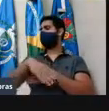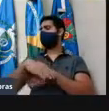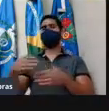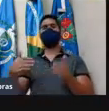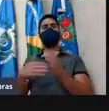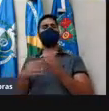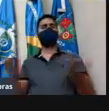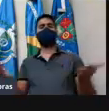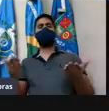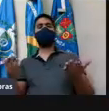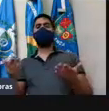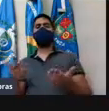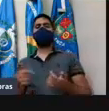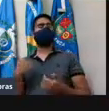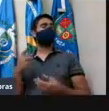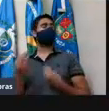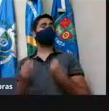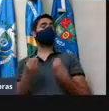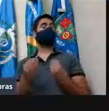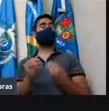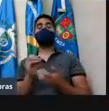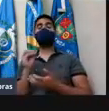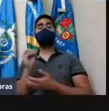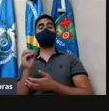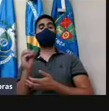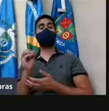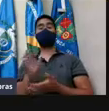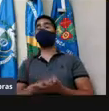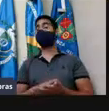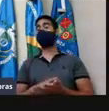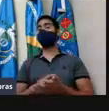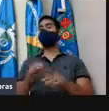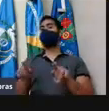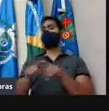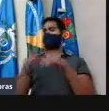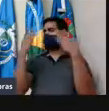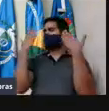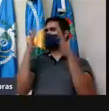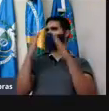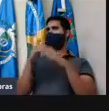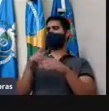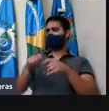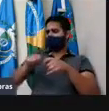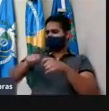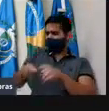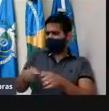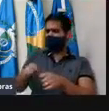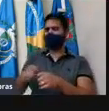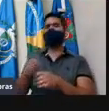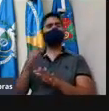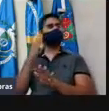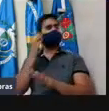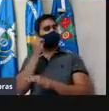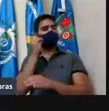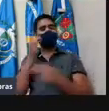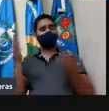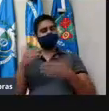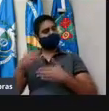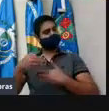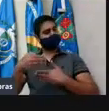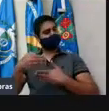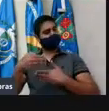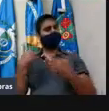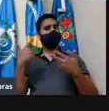hoje não funcionou nada. Eu vou dar os parabéns ao David e pedir para ele arrochar mais o parafuso para ver se dessa vez vai para frente e as